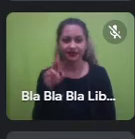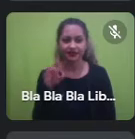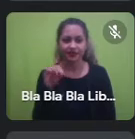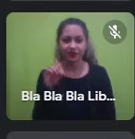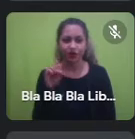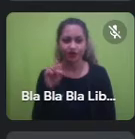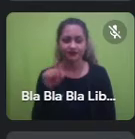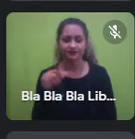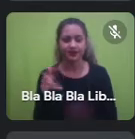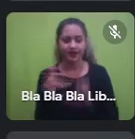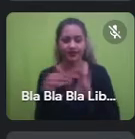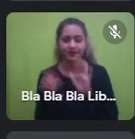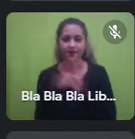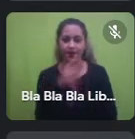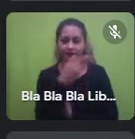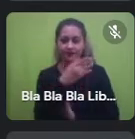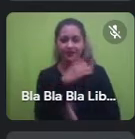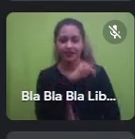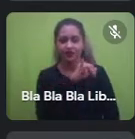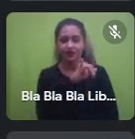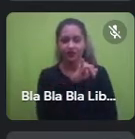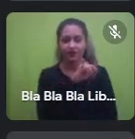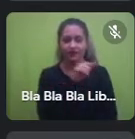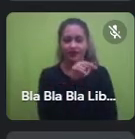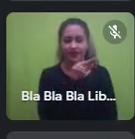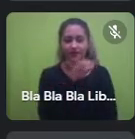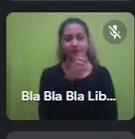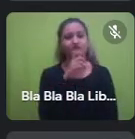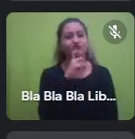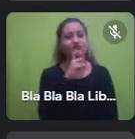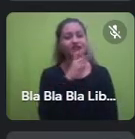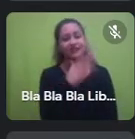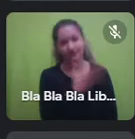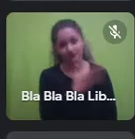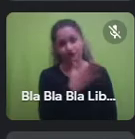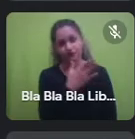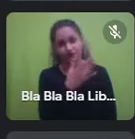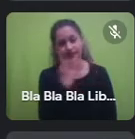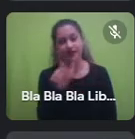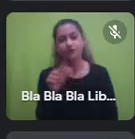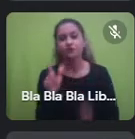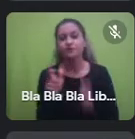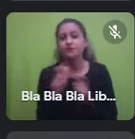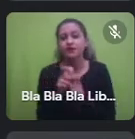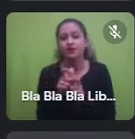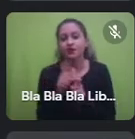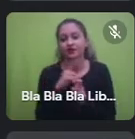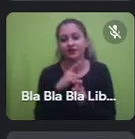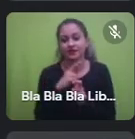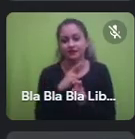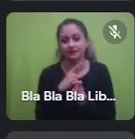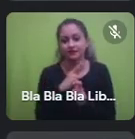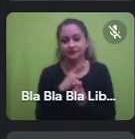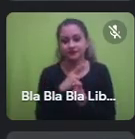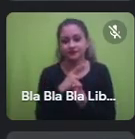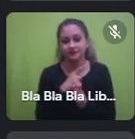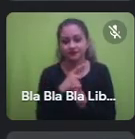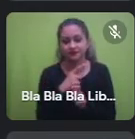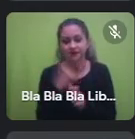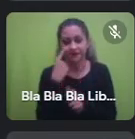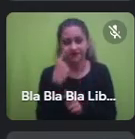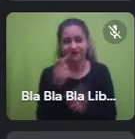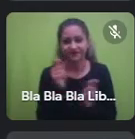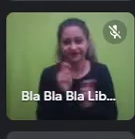gelado. São esses grumos menores, aqui num aumento menor, dá para